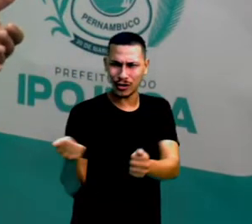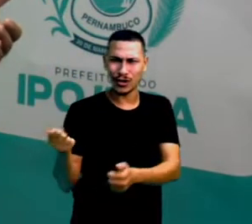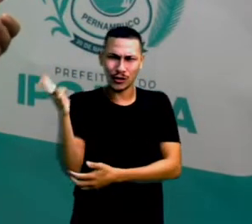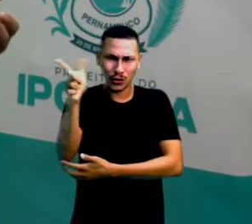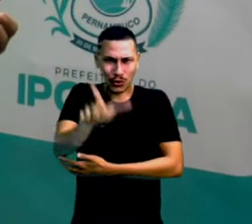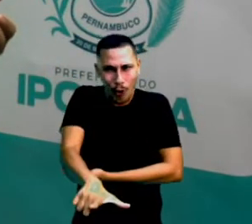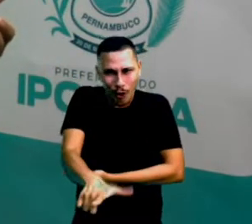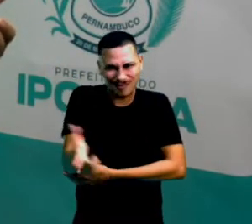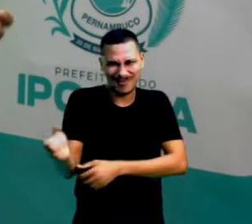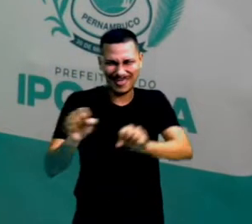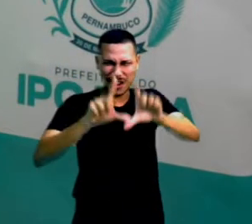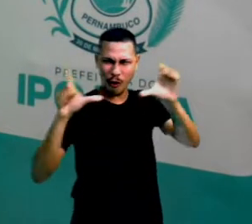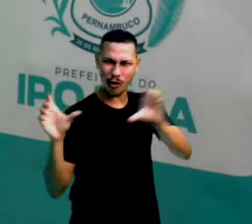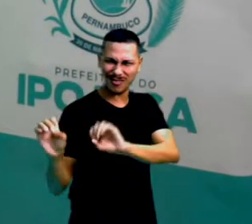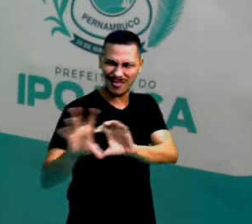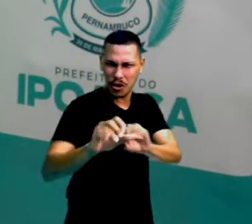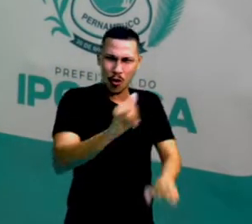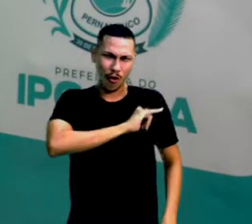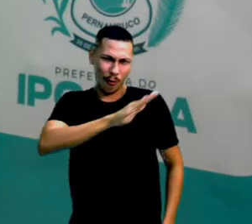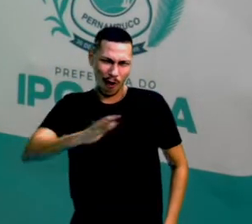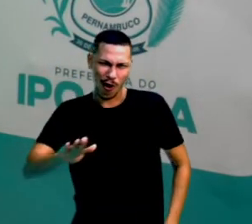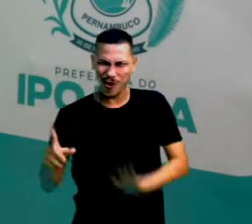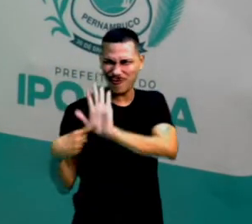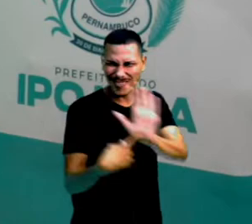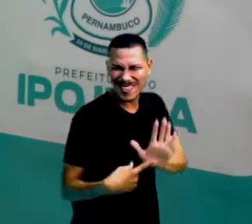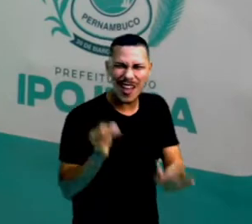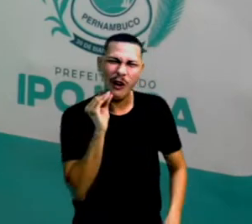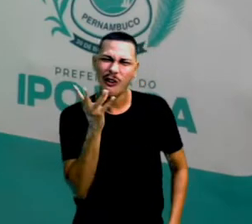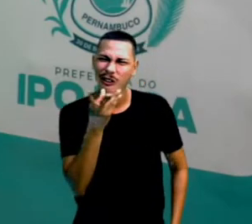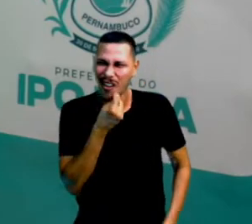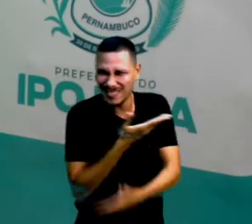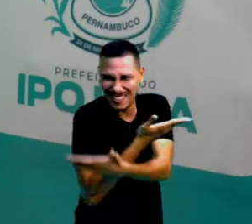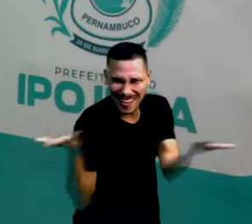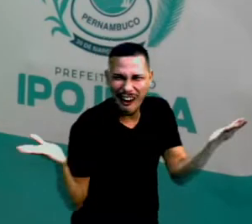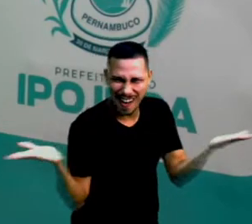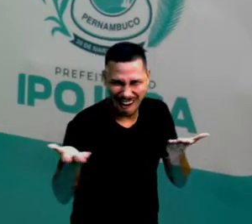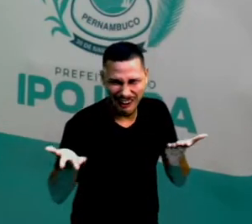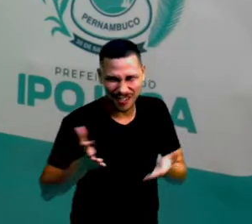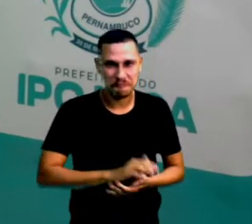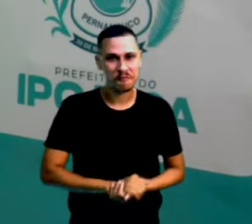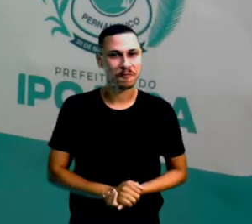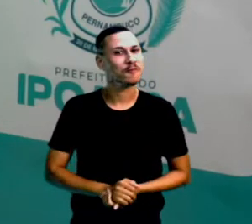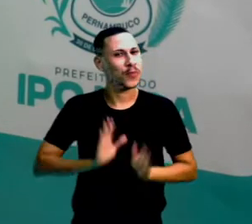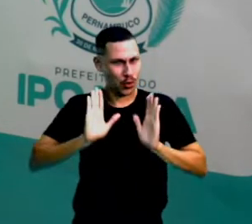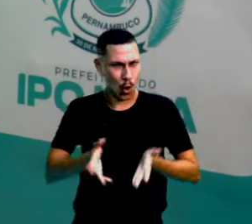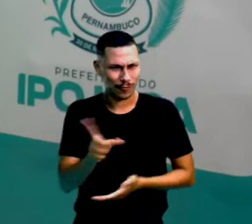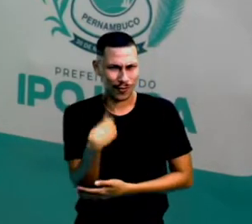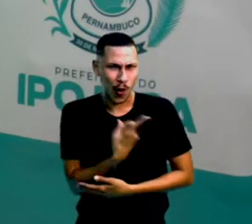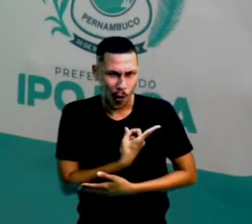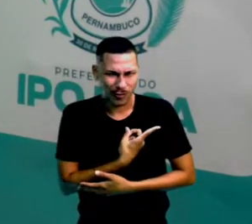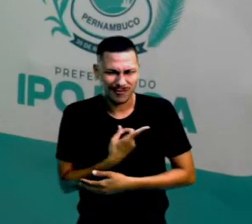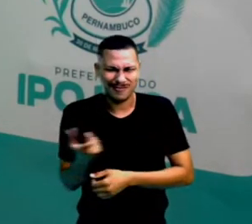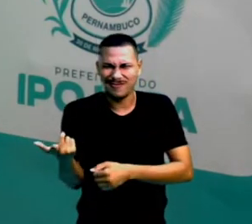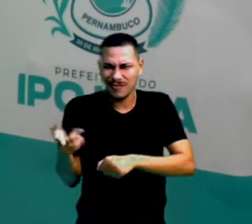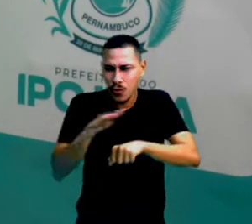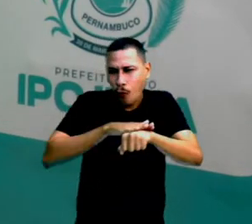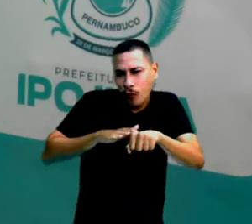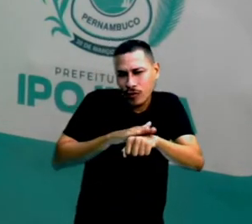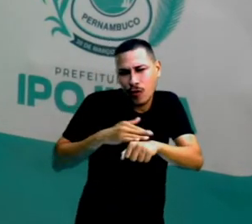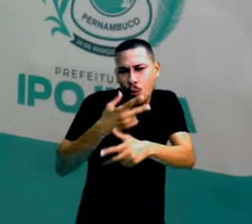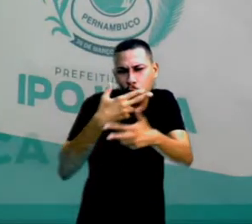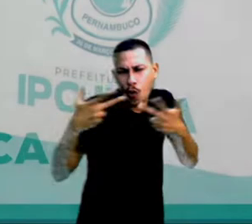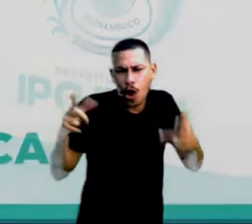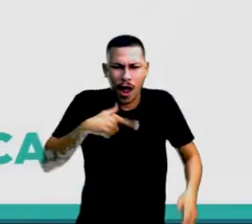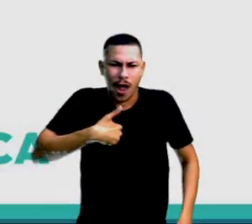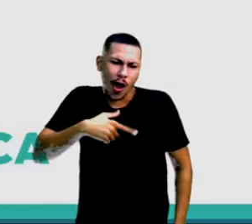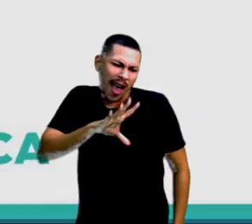TV Educa Ipojuca, trazendo conhecimento para você nesse momento. E hoje a gente vai falar de uma coisa que eu gosto